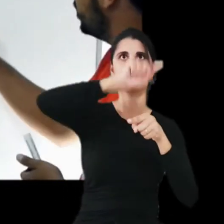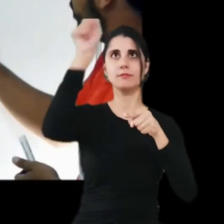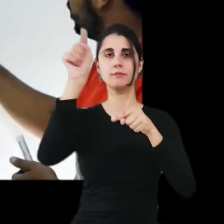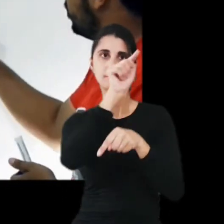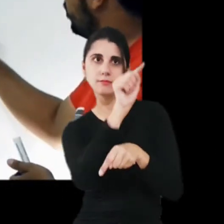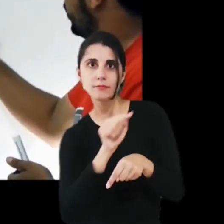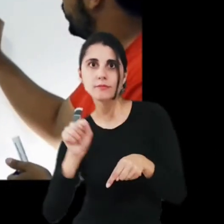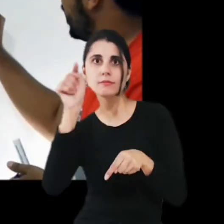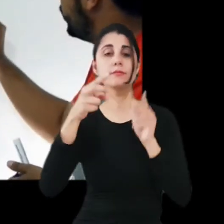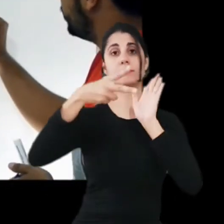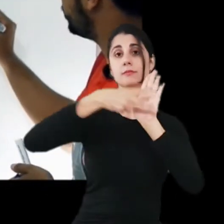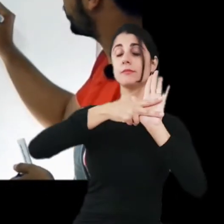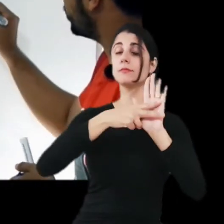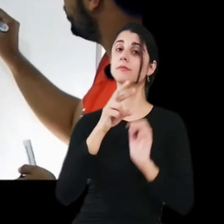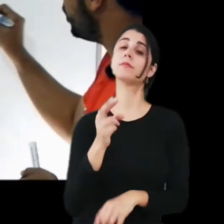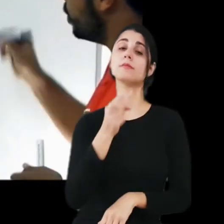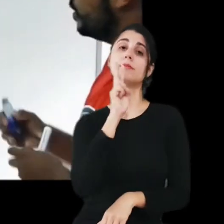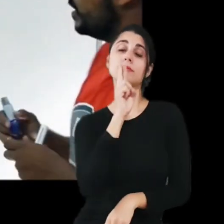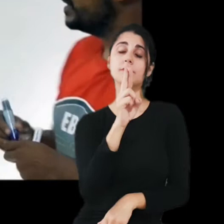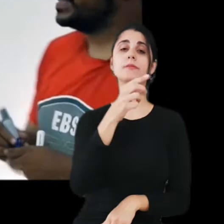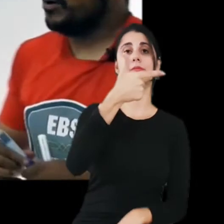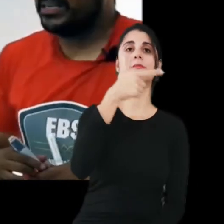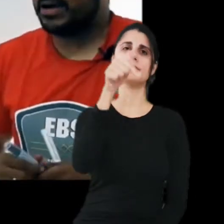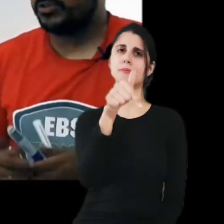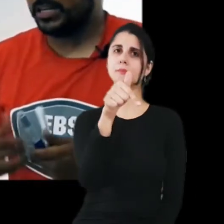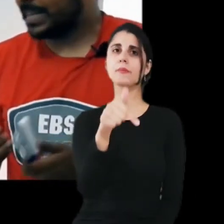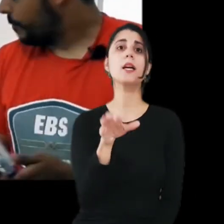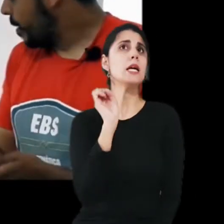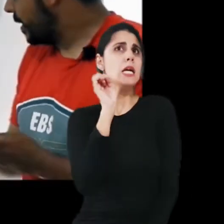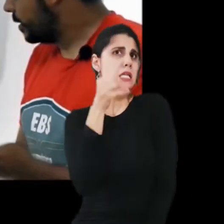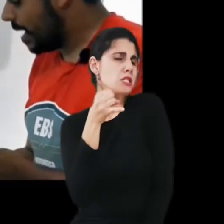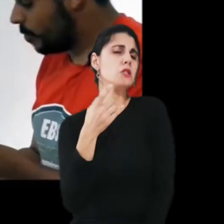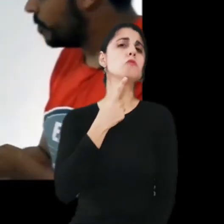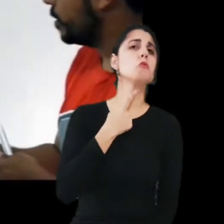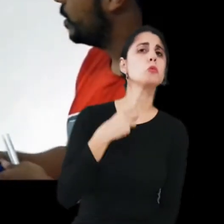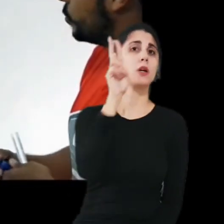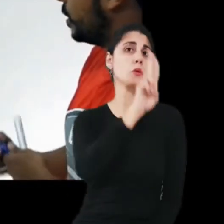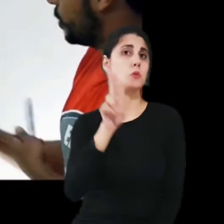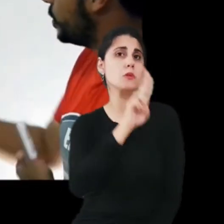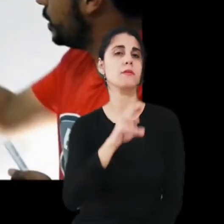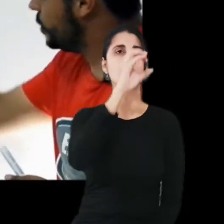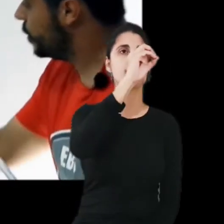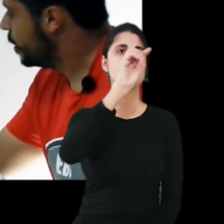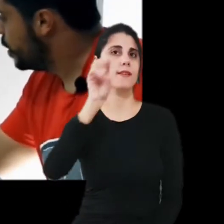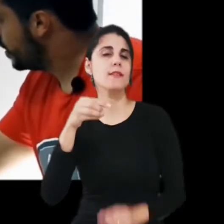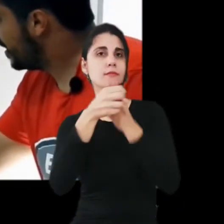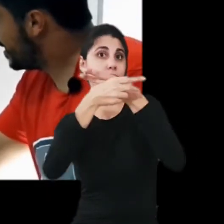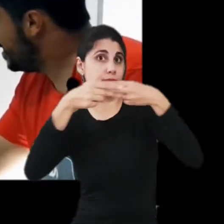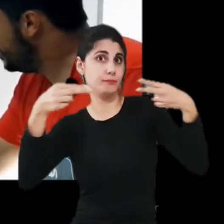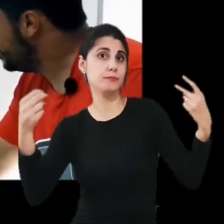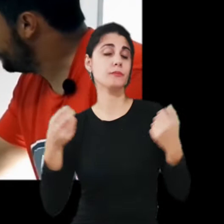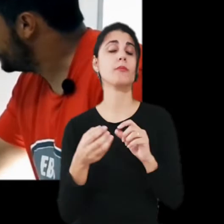resposta, 27. Se eu quiser utilizar a forma decimal, só lembrar o seguinte,